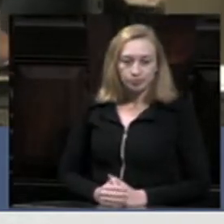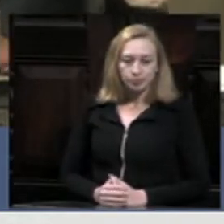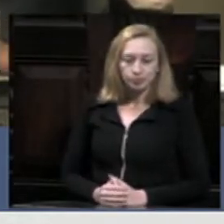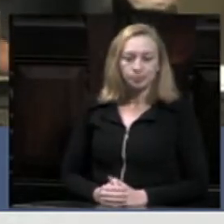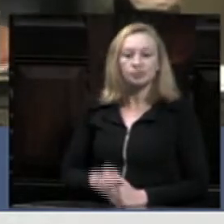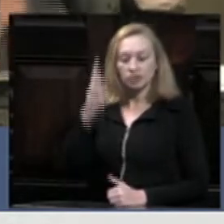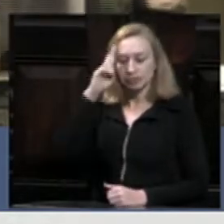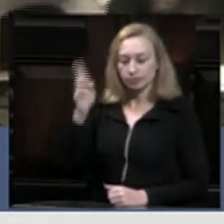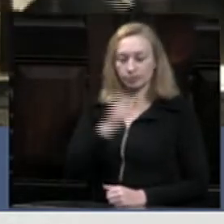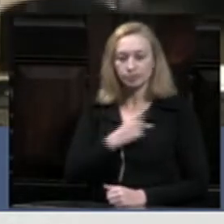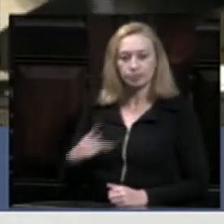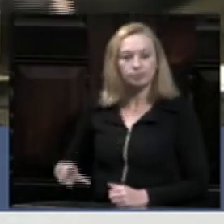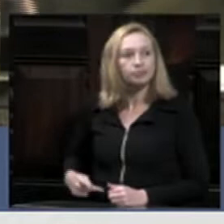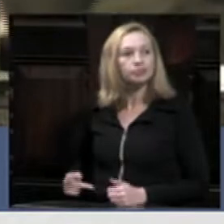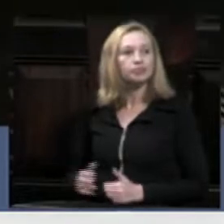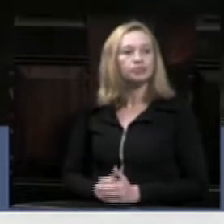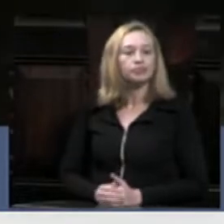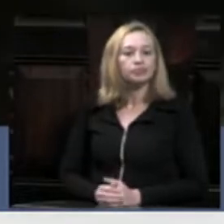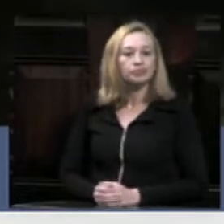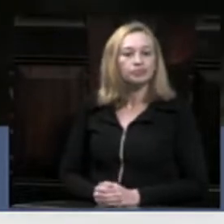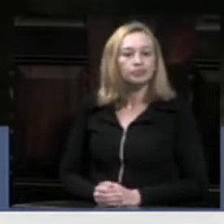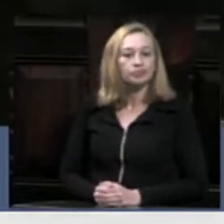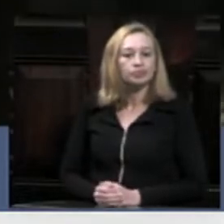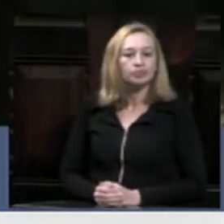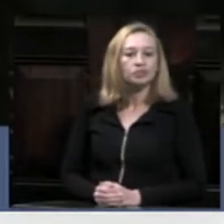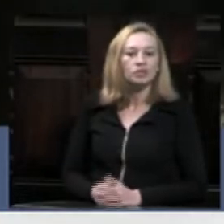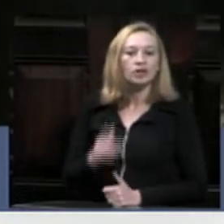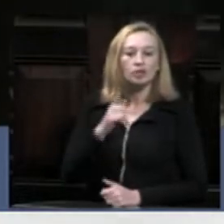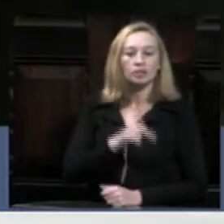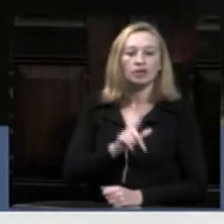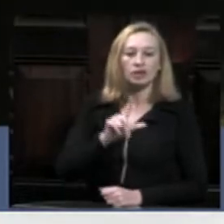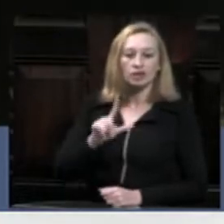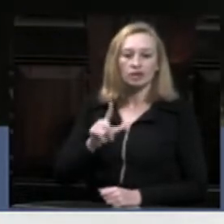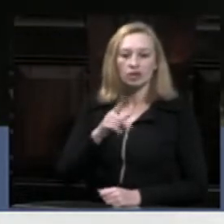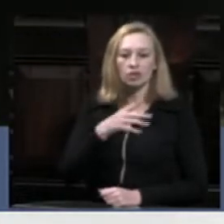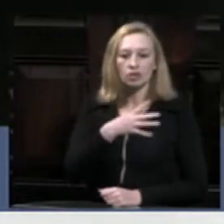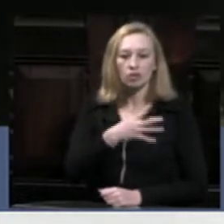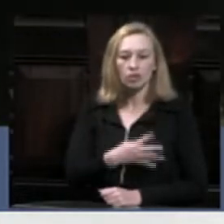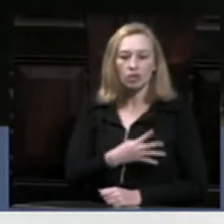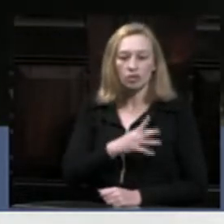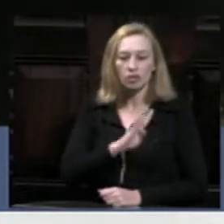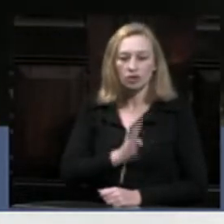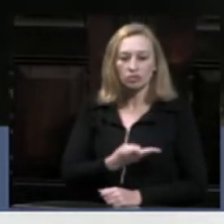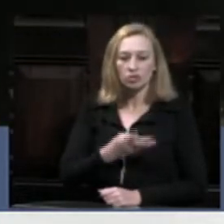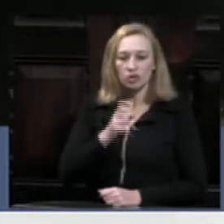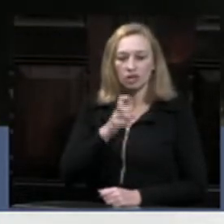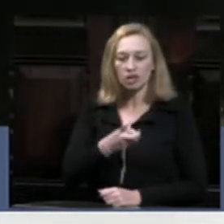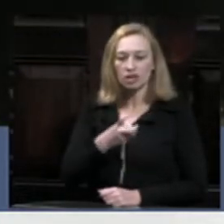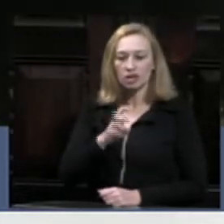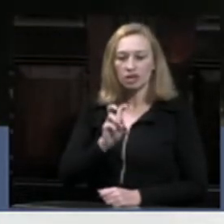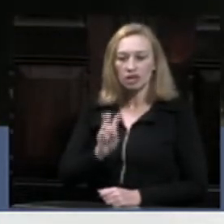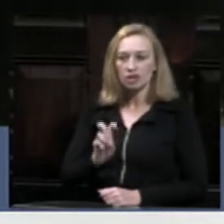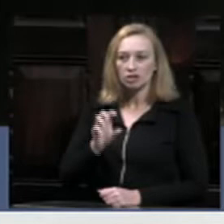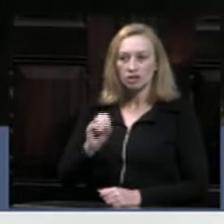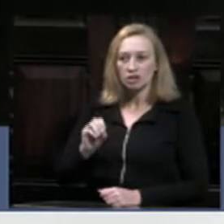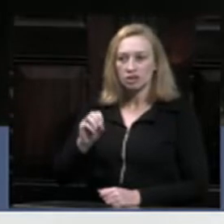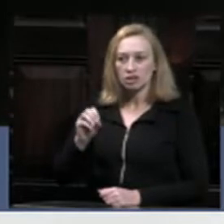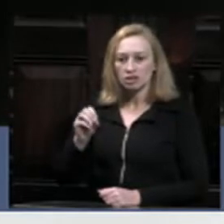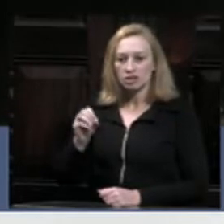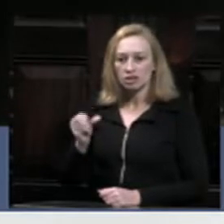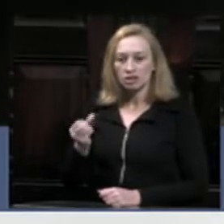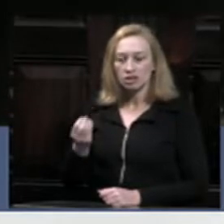Senhor presidente, PL 4.260, de 18,